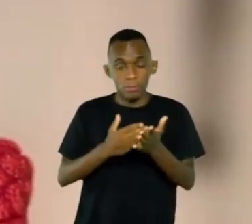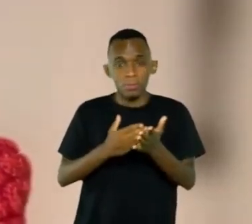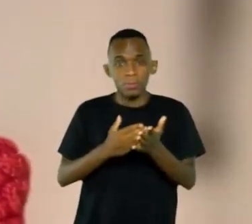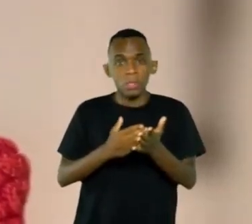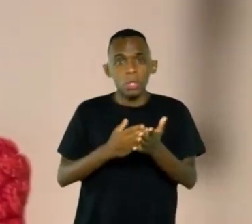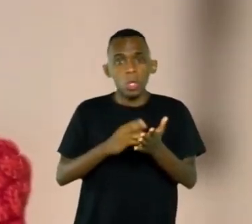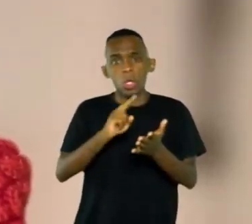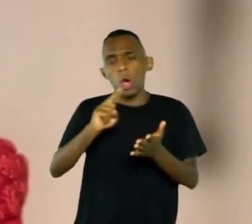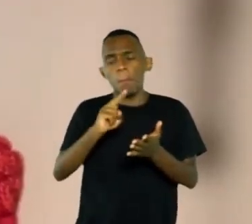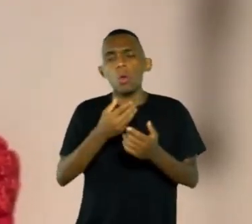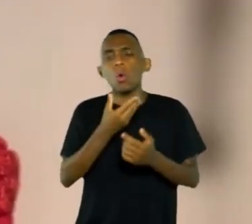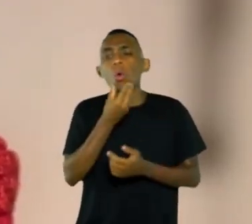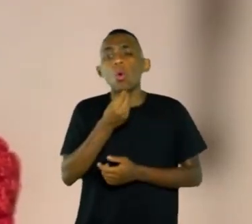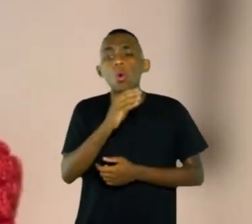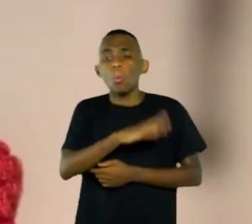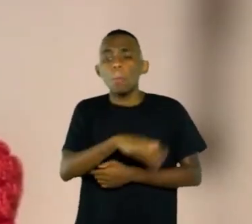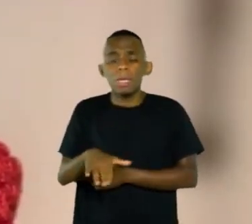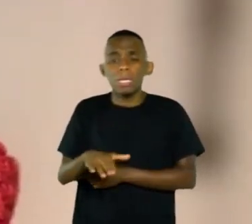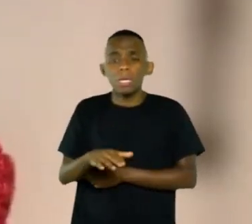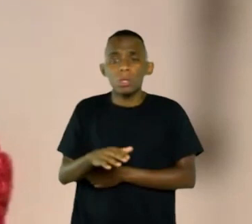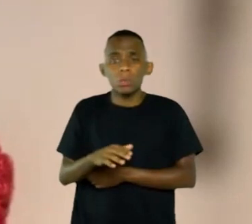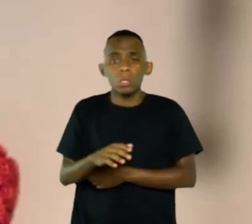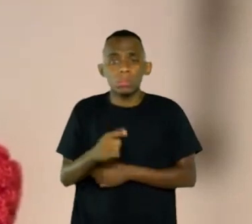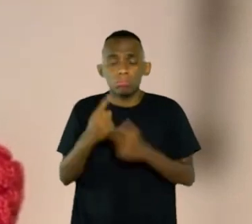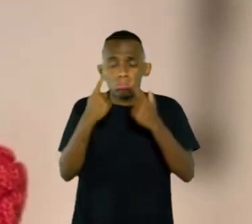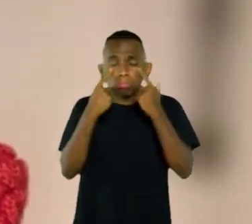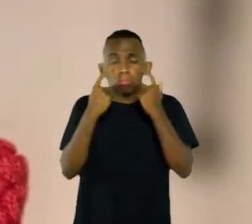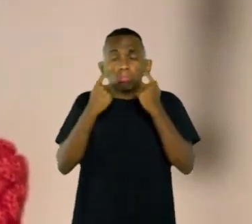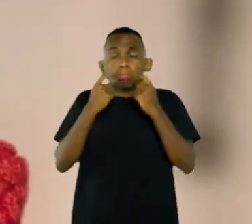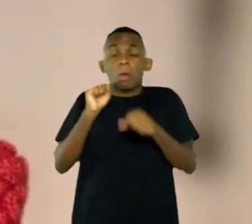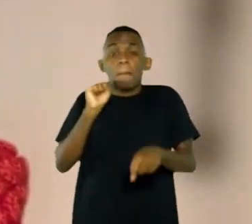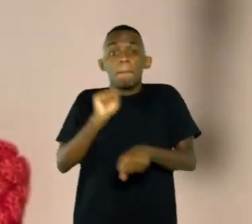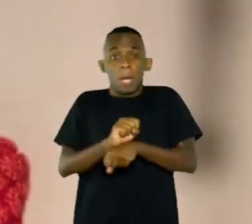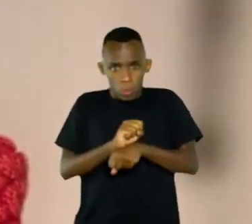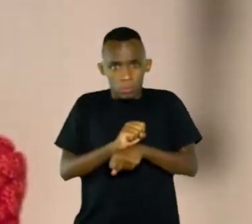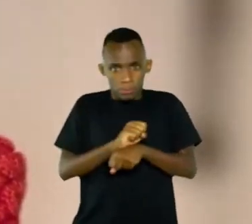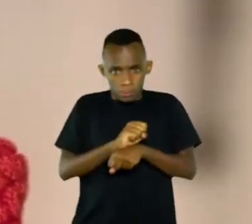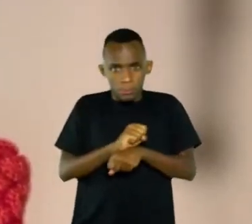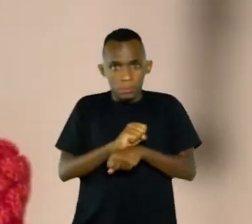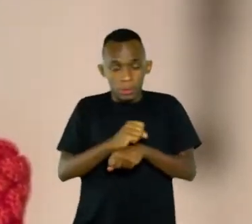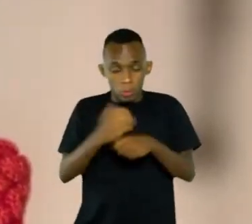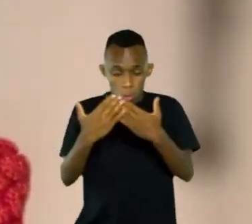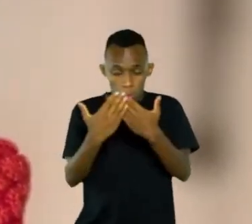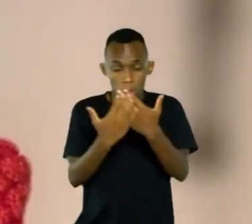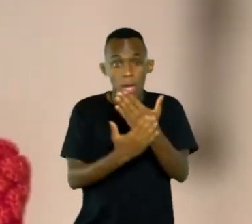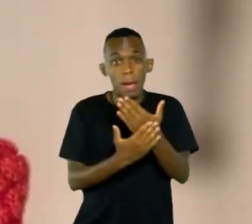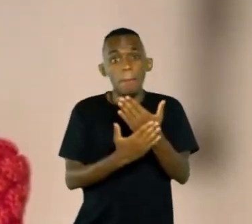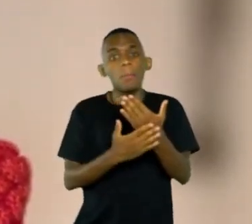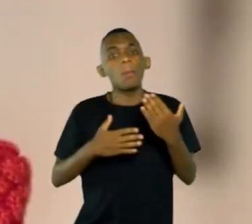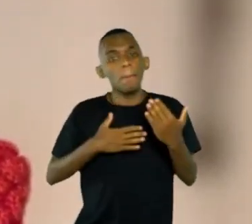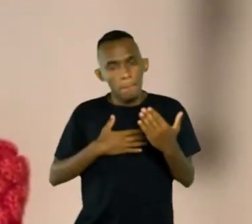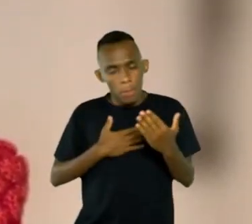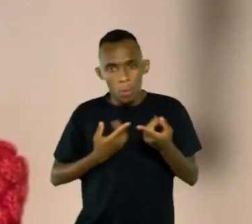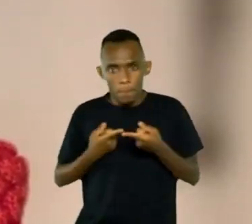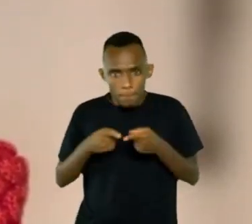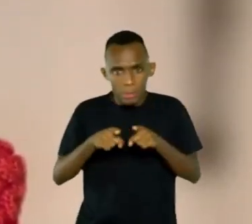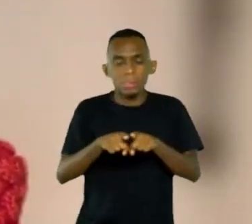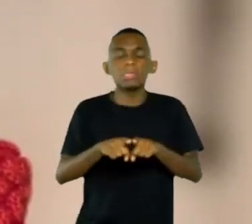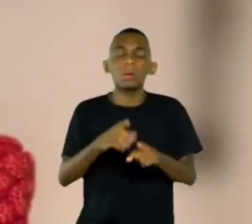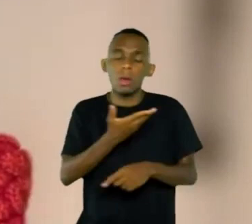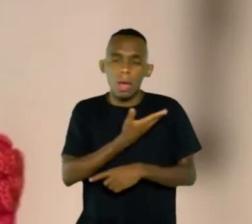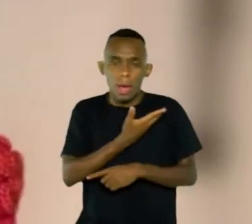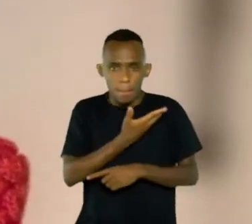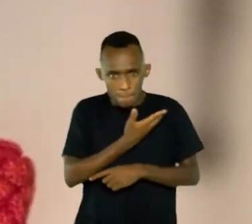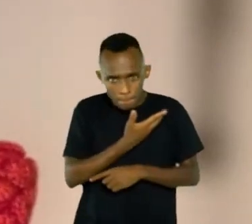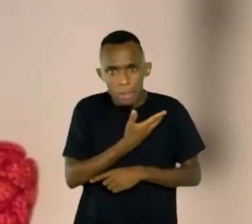por sinal tem uma quarta capa do nosso querido Pedro Muriel, que teve uma amizade relâmpago comigo, que a gente ficou